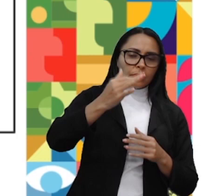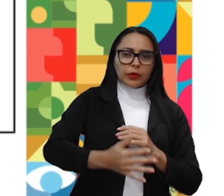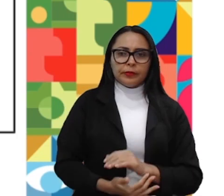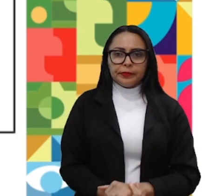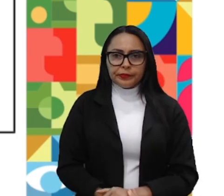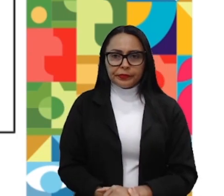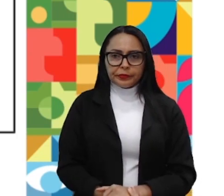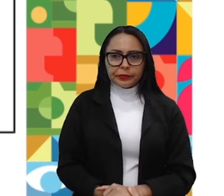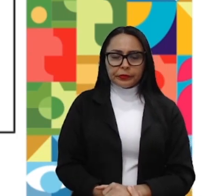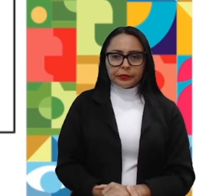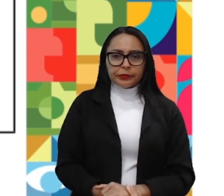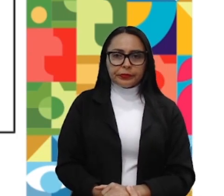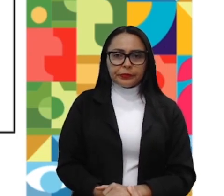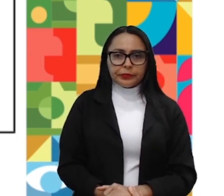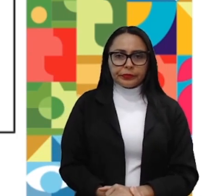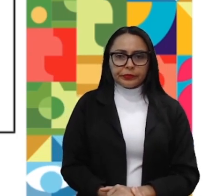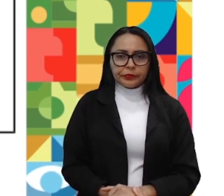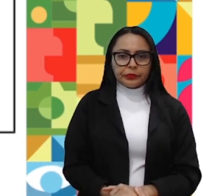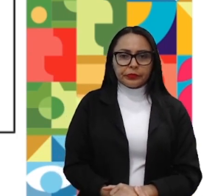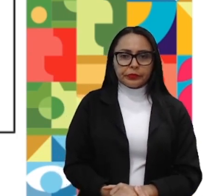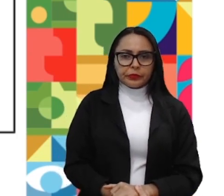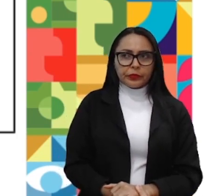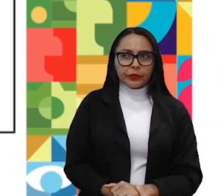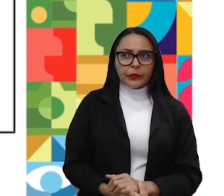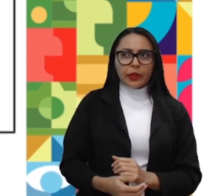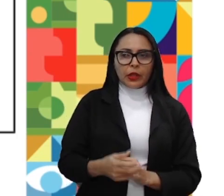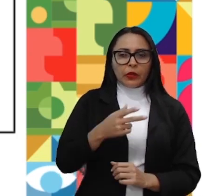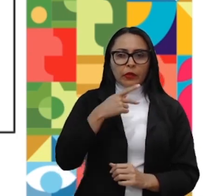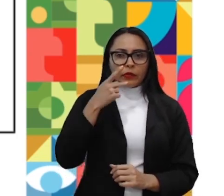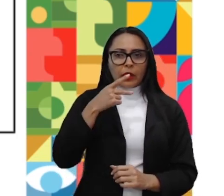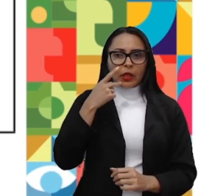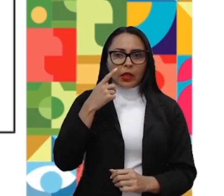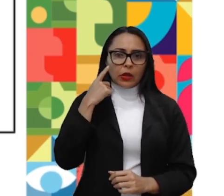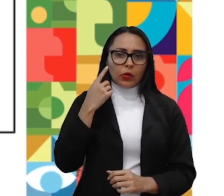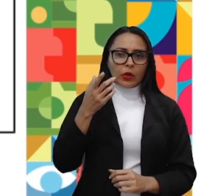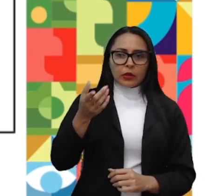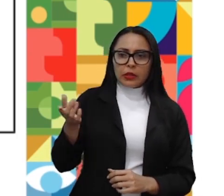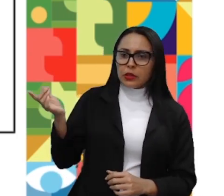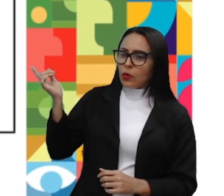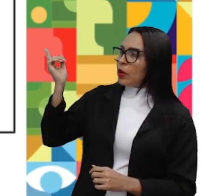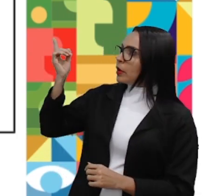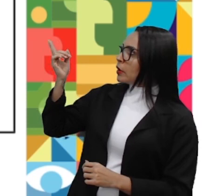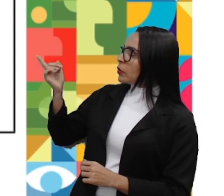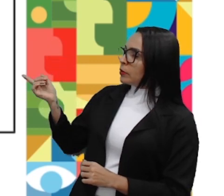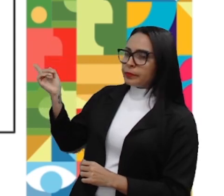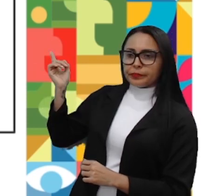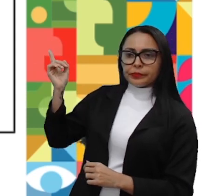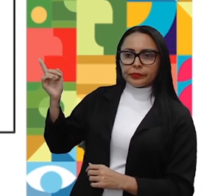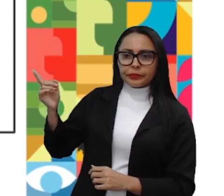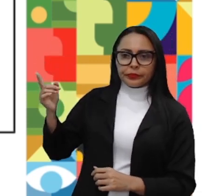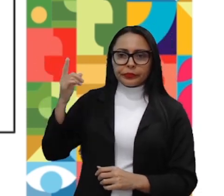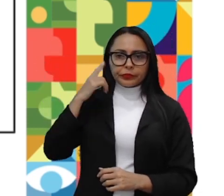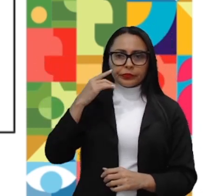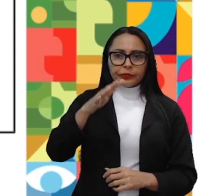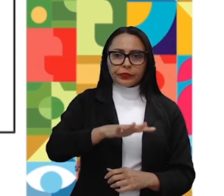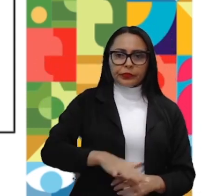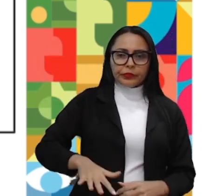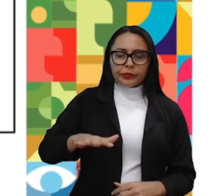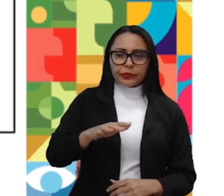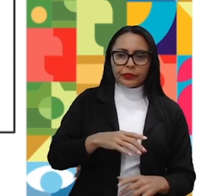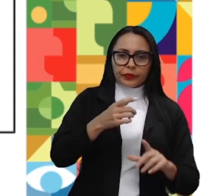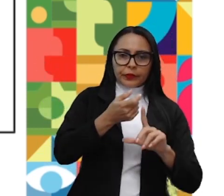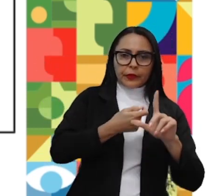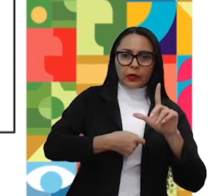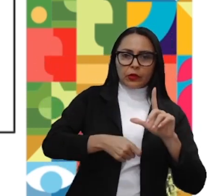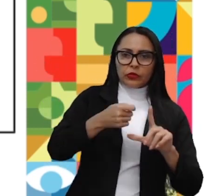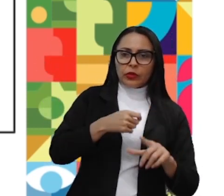distribuição direta. Bom, e aí eu vou falar para vocês aqui, através desse quadro, mostrar um pouco as áreas de atuação da logística